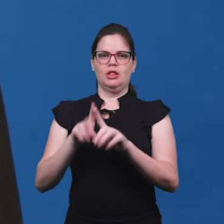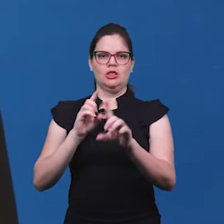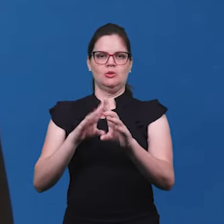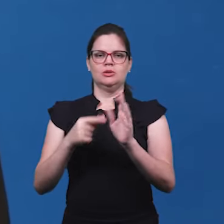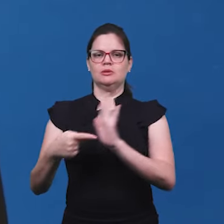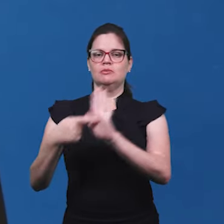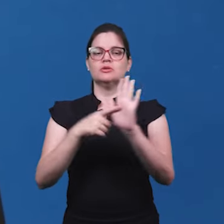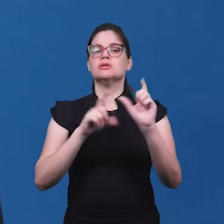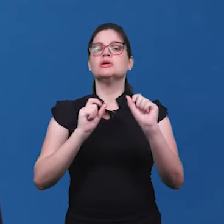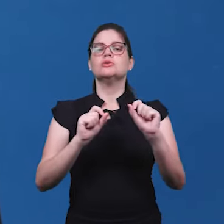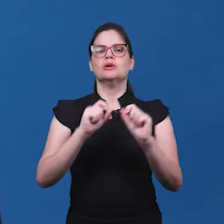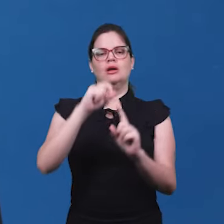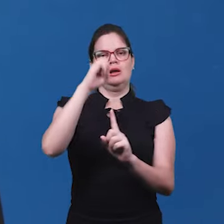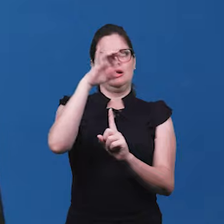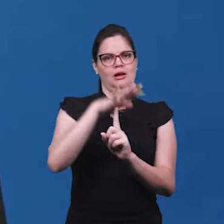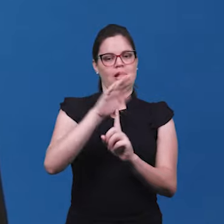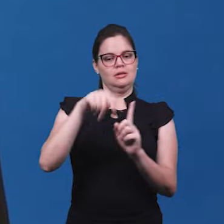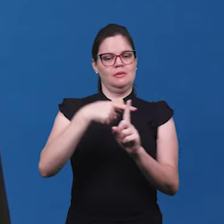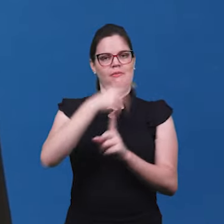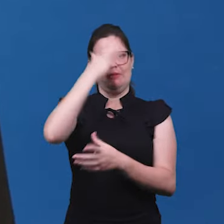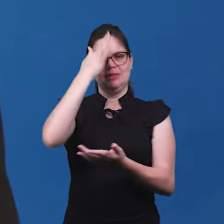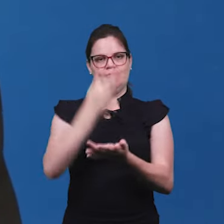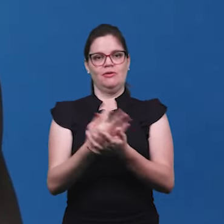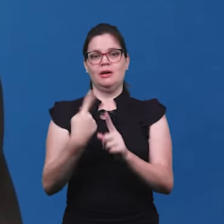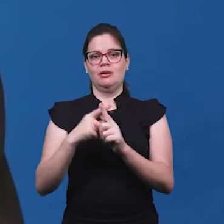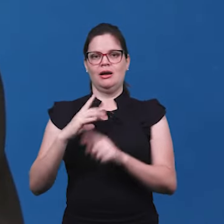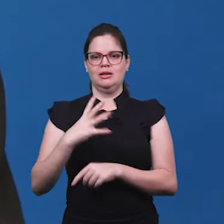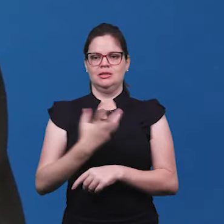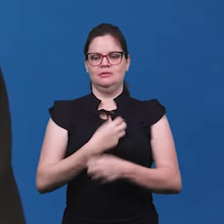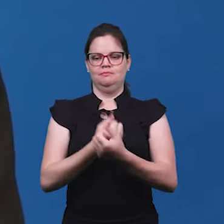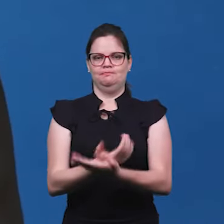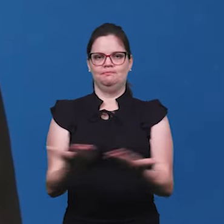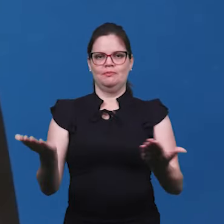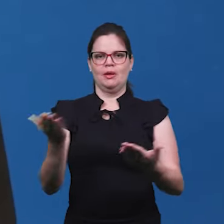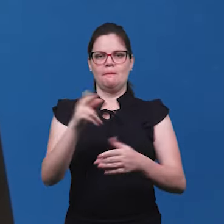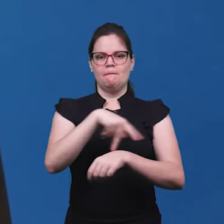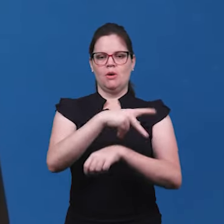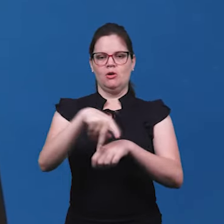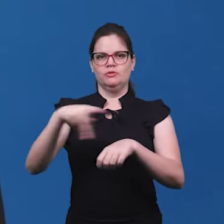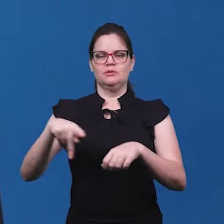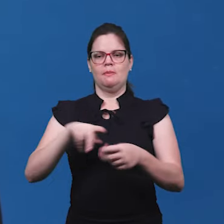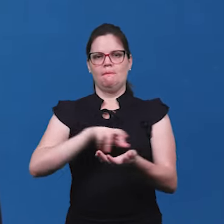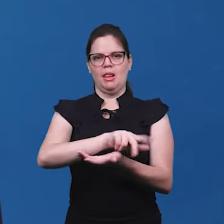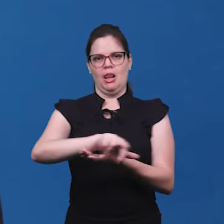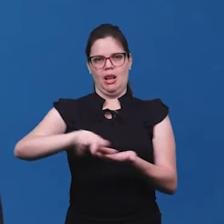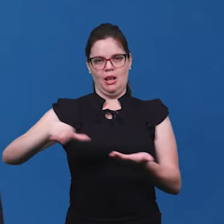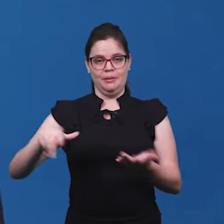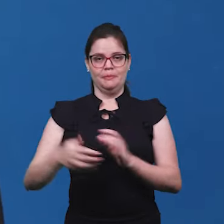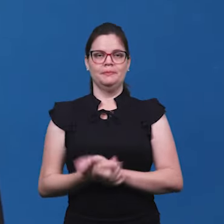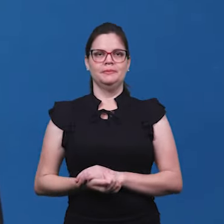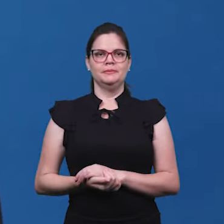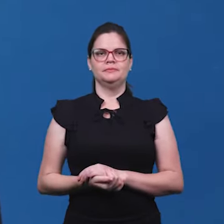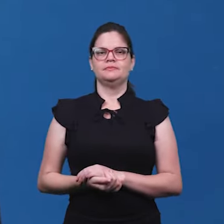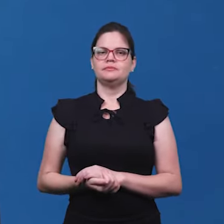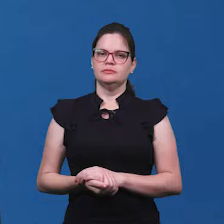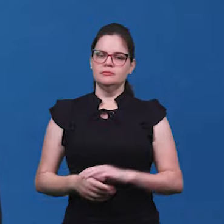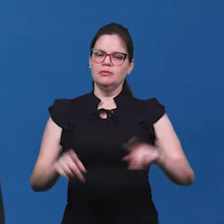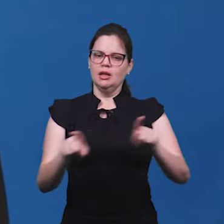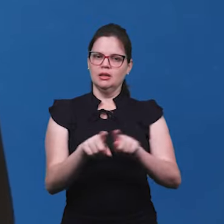e da graça para a igreja, e que a salvação era extensiva também aos gentios. Falaram sim a respeito de alguma